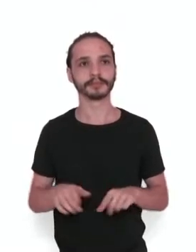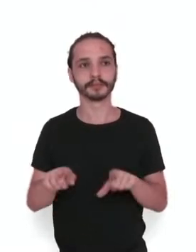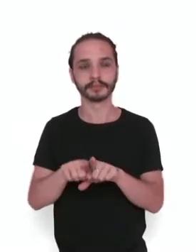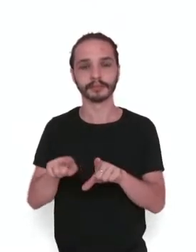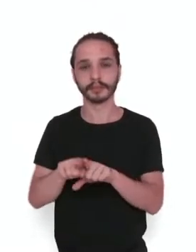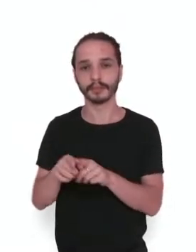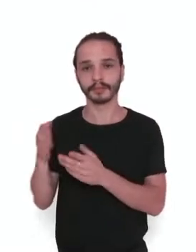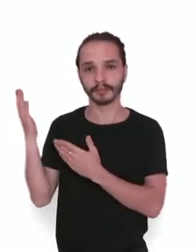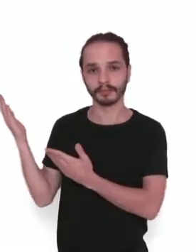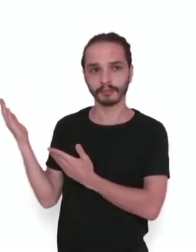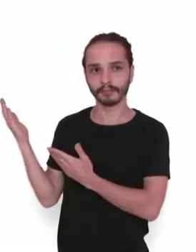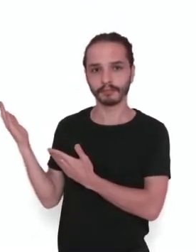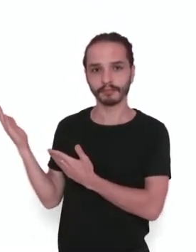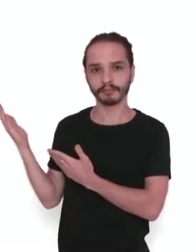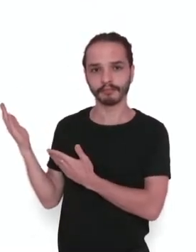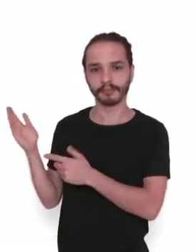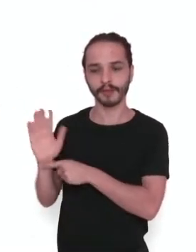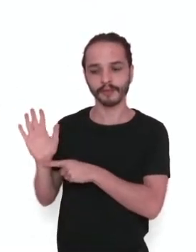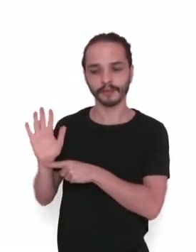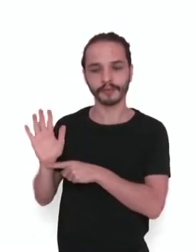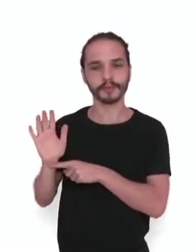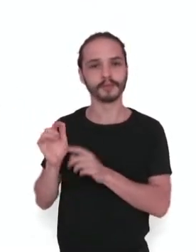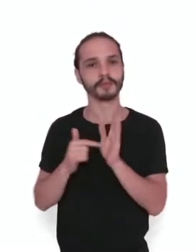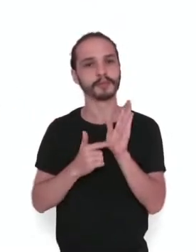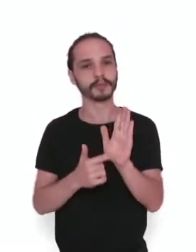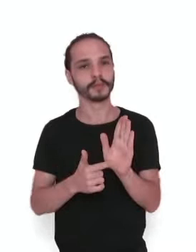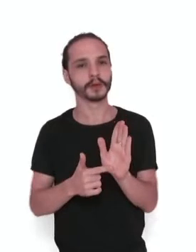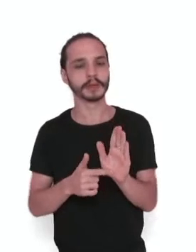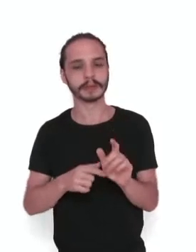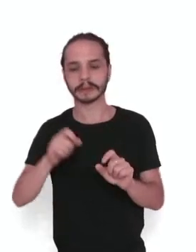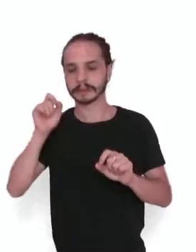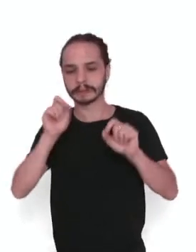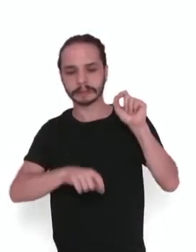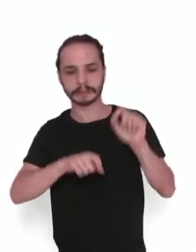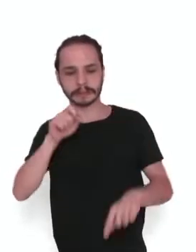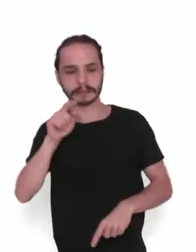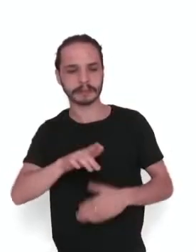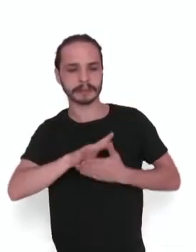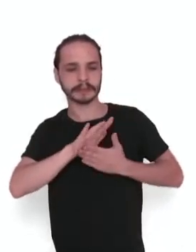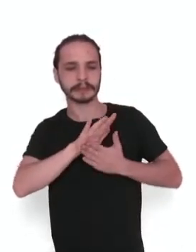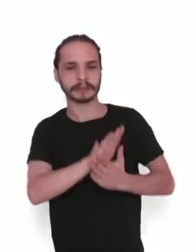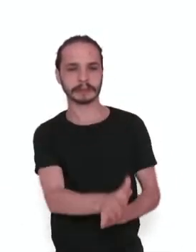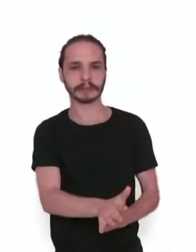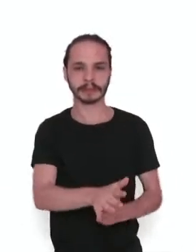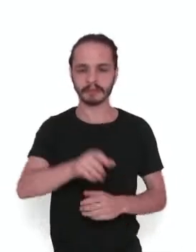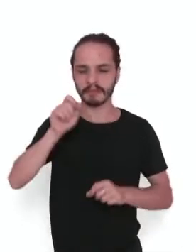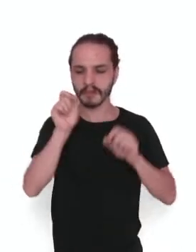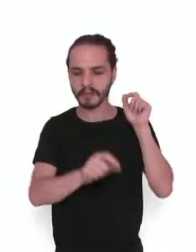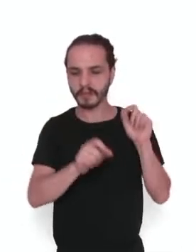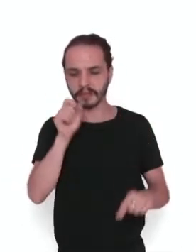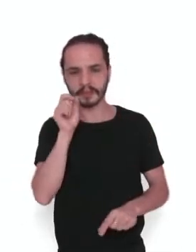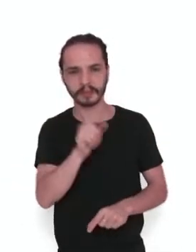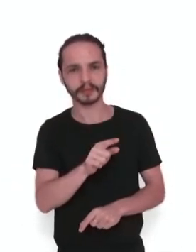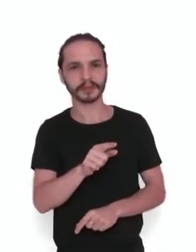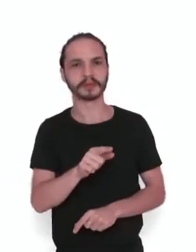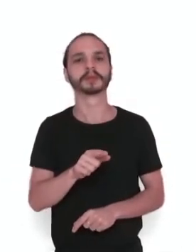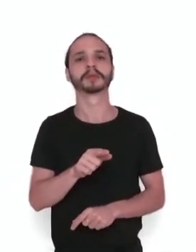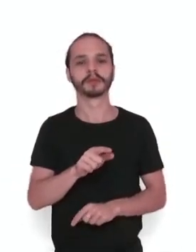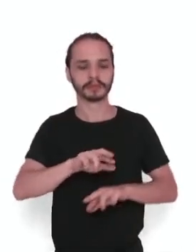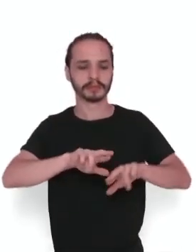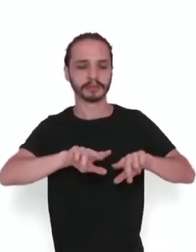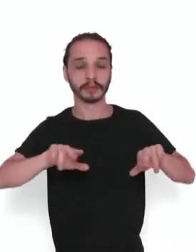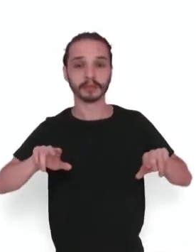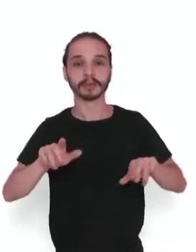onde mostra a humilhação, a hostilidade, o ataque, a difamação e covardia, é uma fórmula que tem